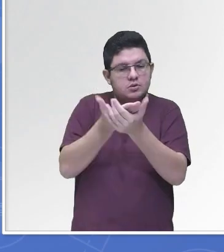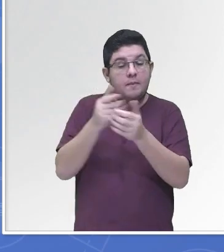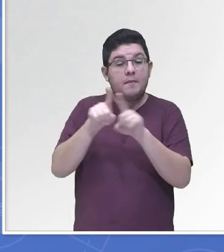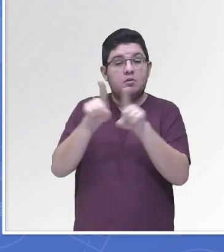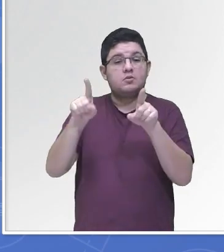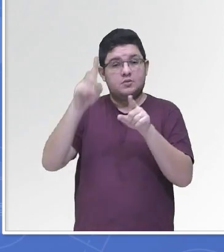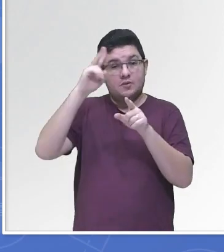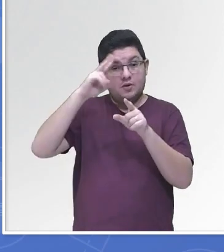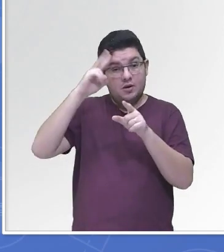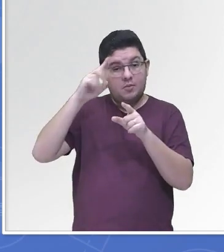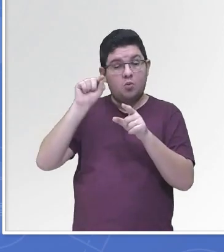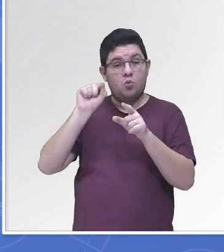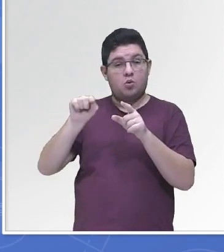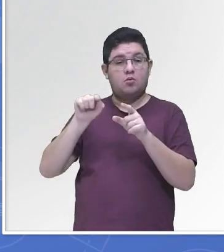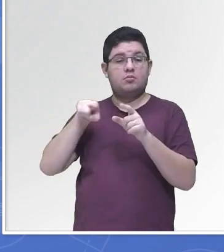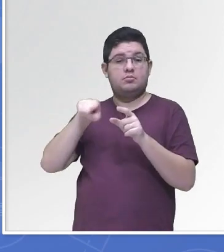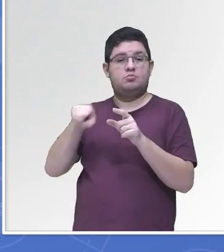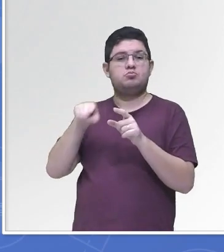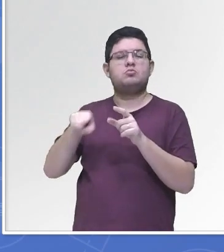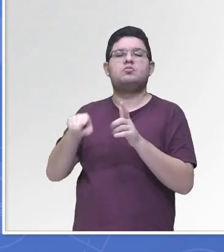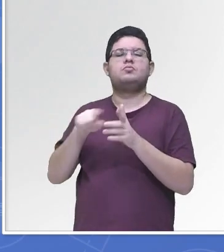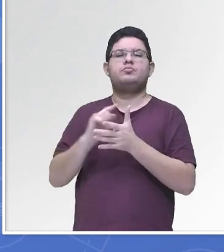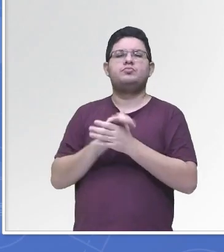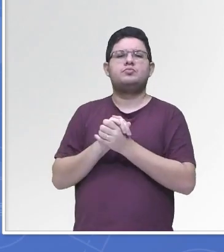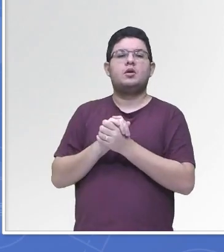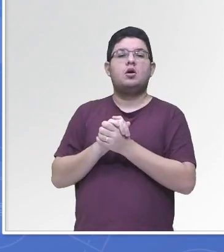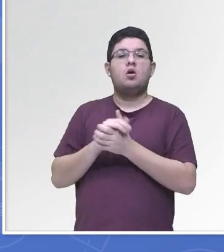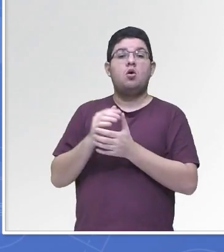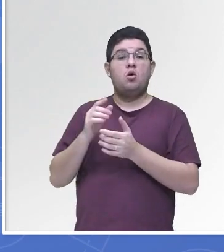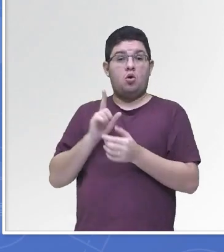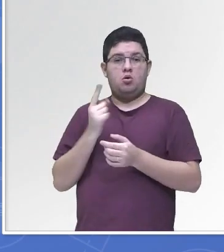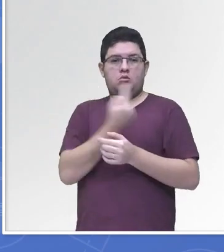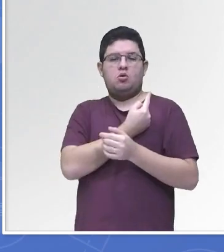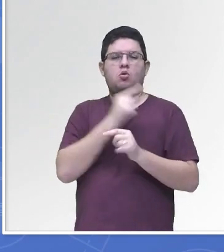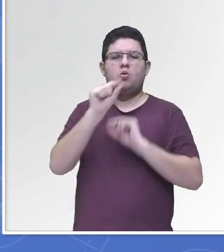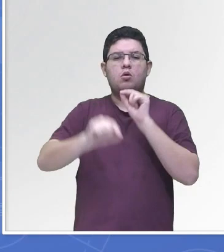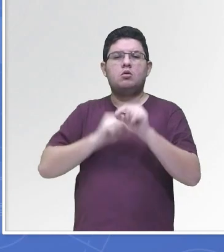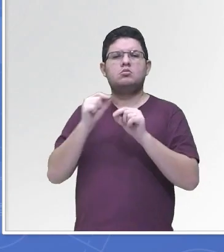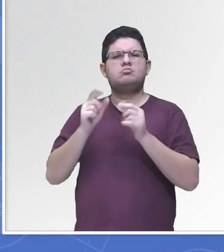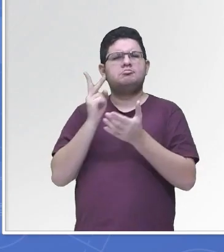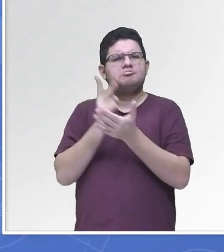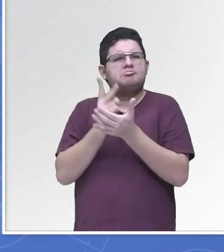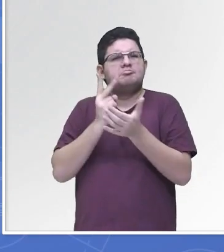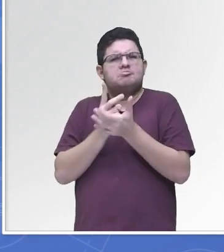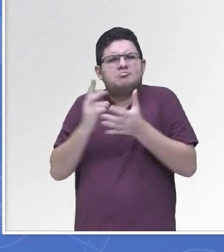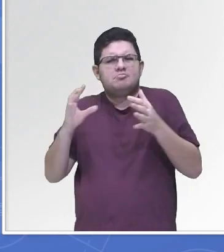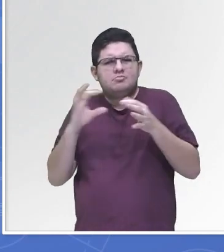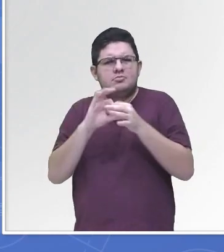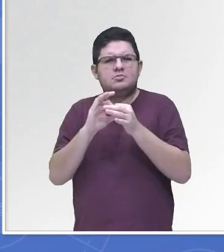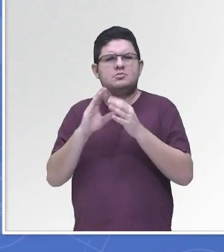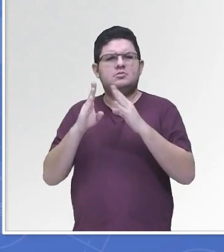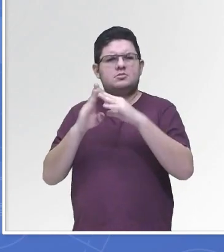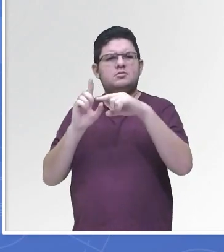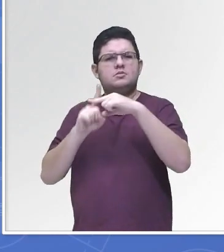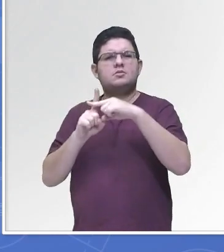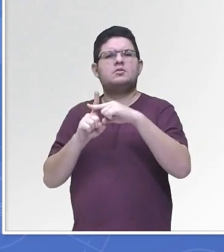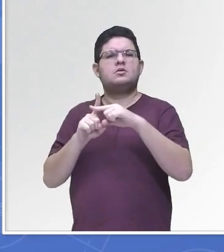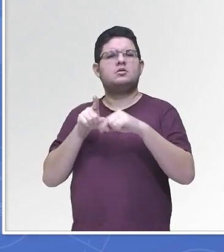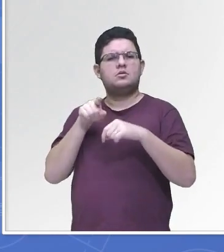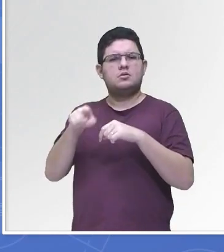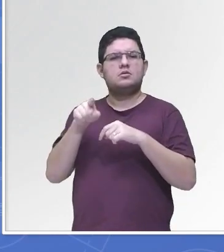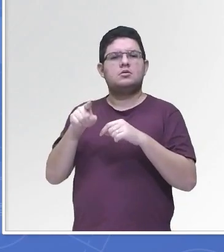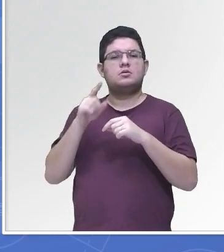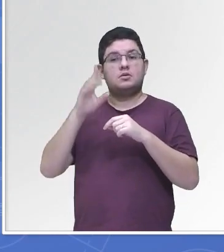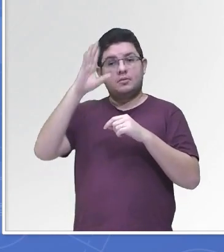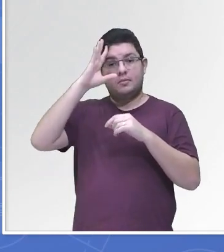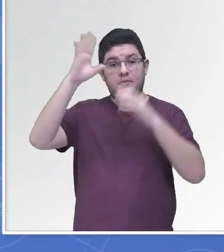prestar atenção que nós estudávamos, vivíamos baseados num pensamento onde diziam o que a gente tinha que pensar, o que a